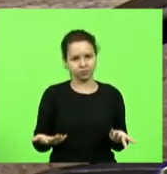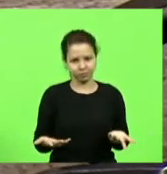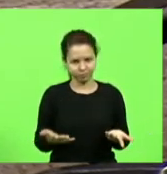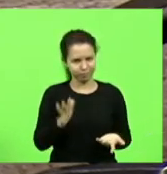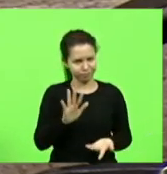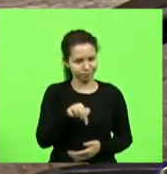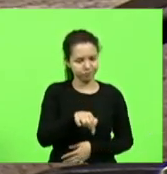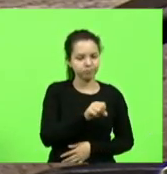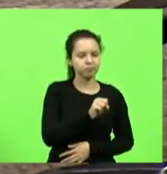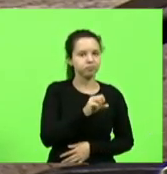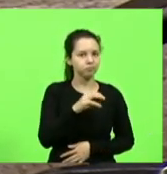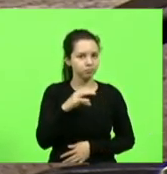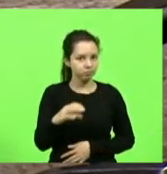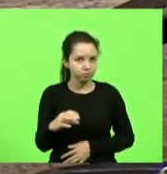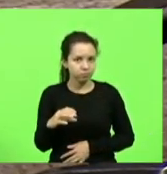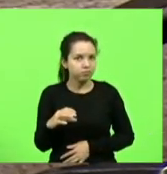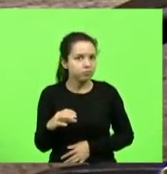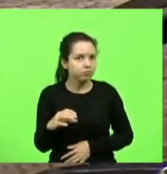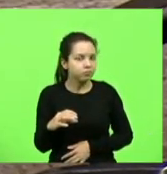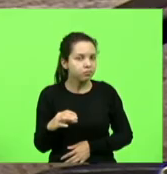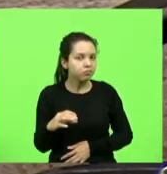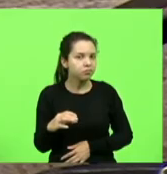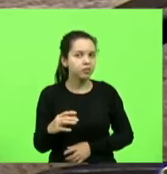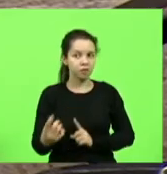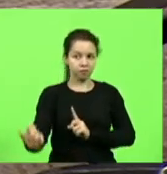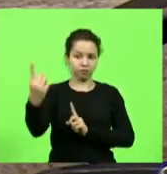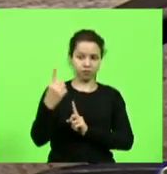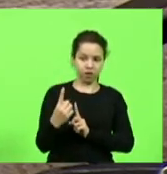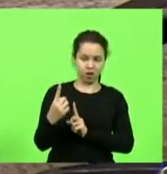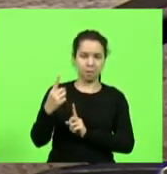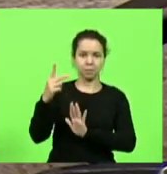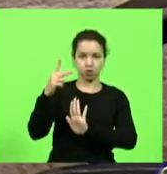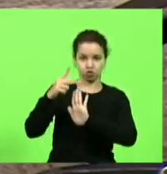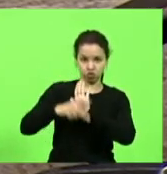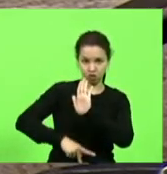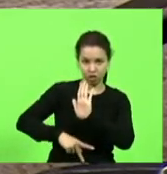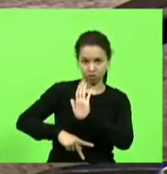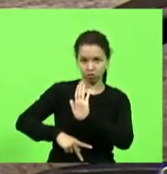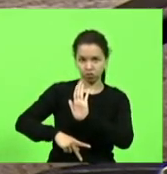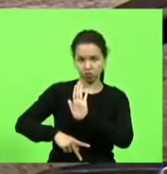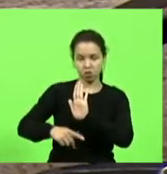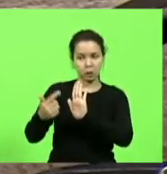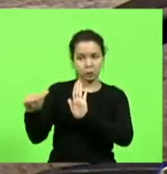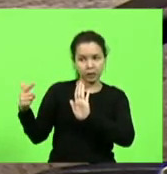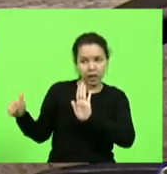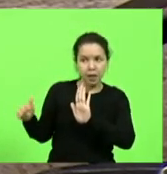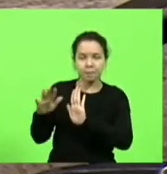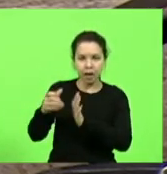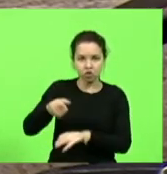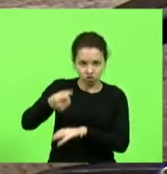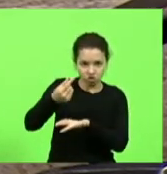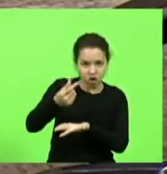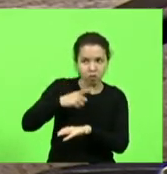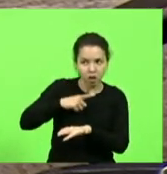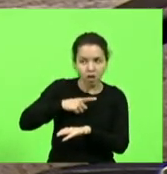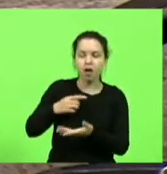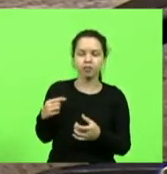me apareça aqui, sem projeto, mas vem com saco de dinheiro que eu me vendo. Isso não, não.